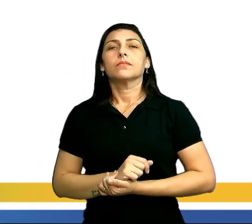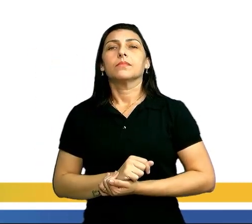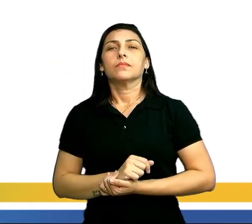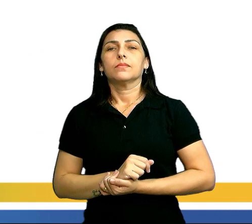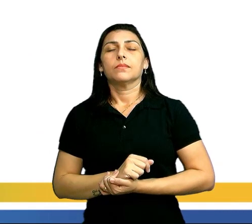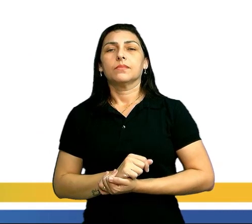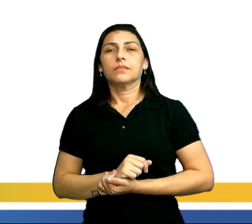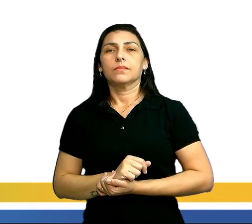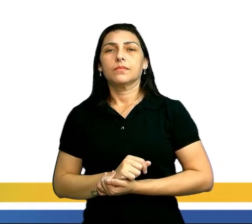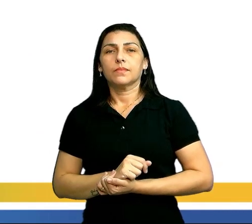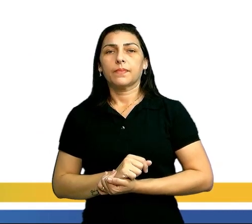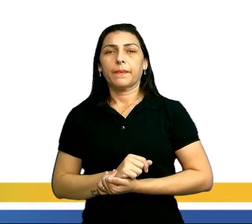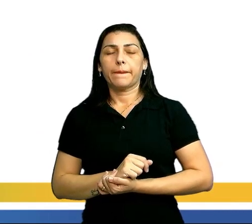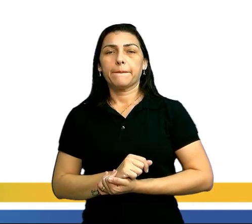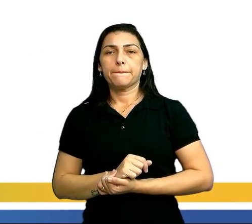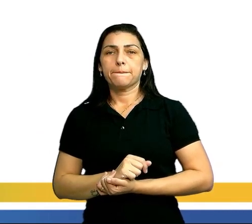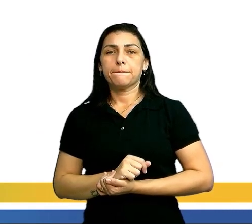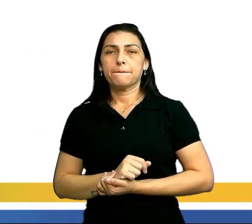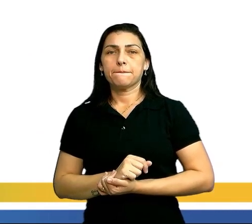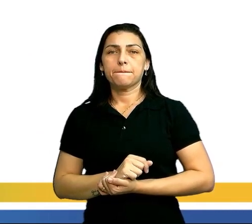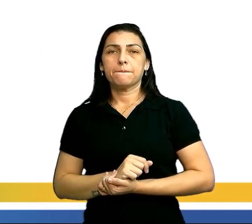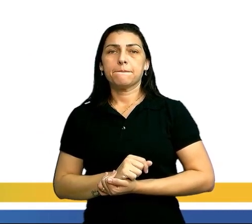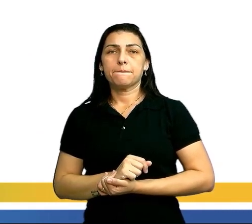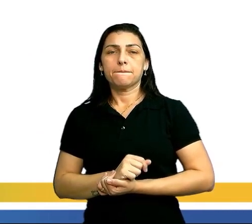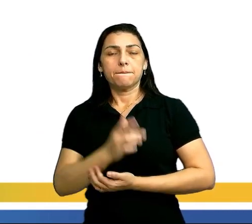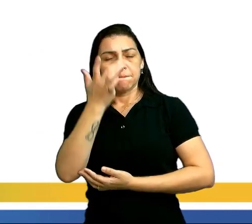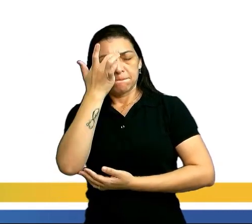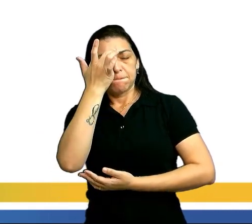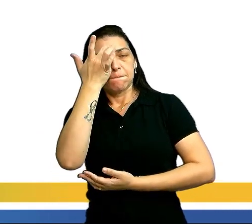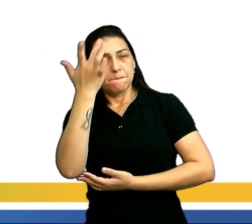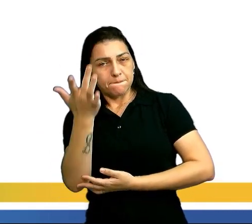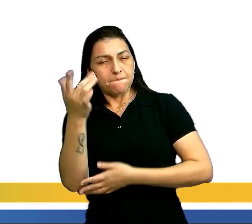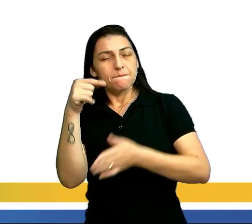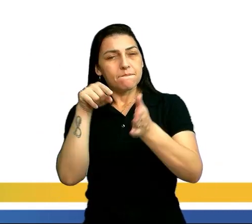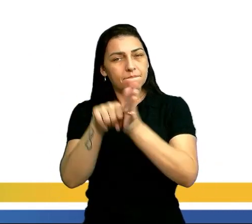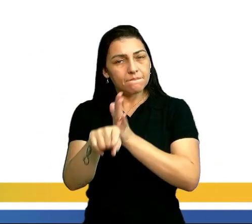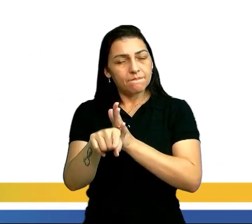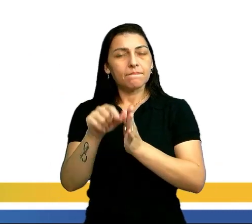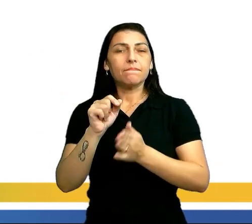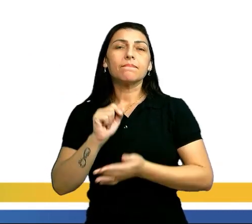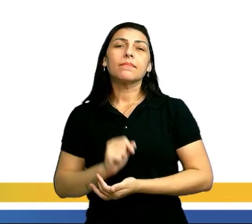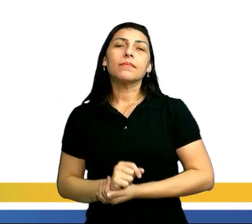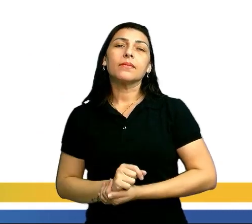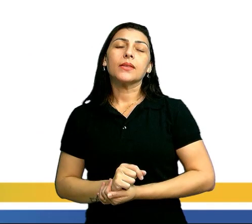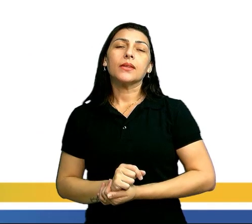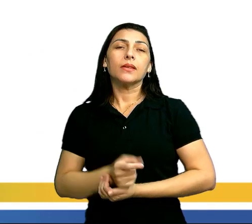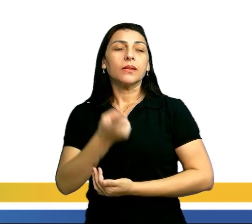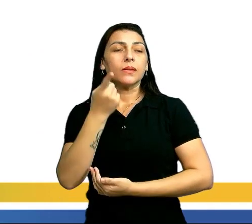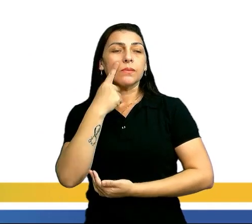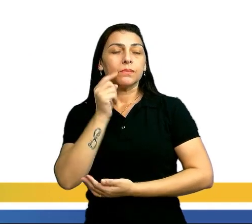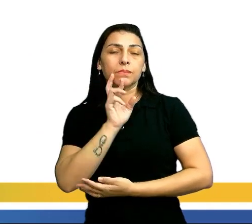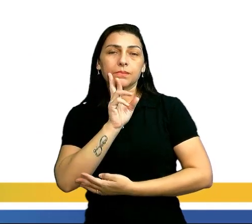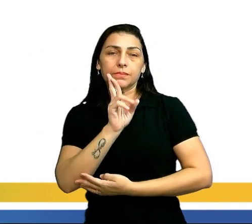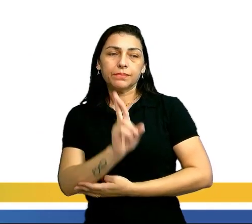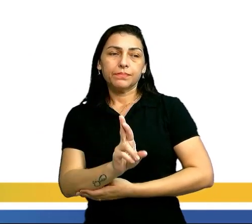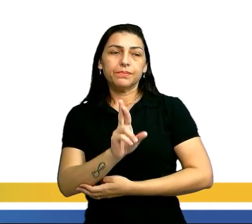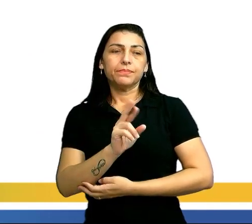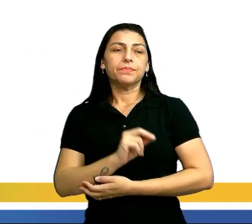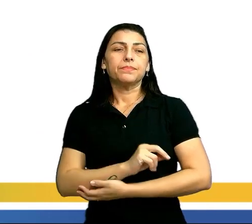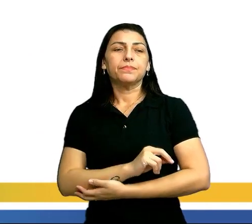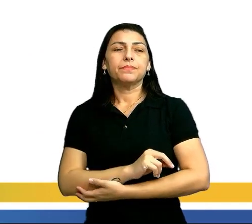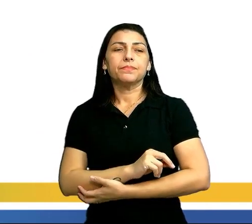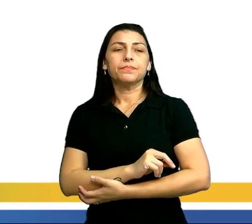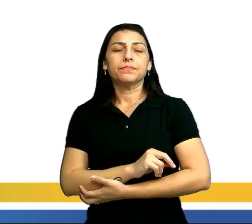5 elevado ao quadrado. Que questão fácil, né? Então, vamos resolver.